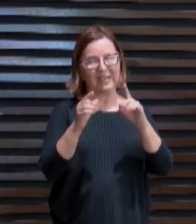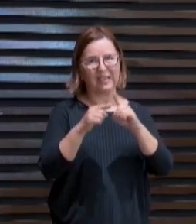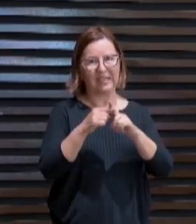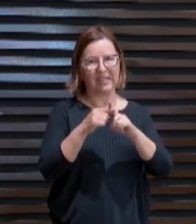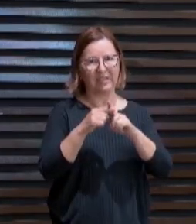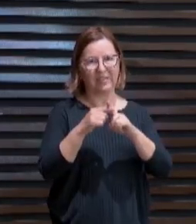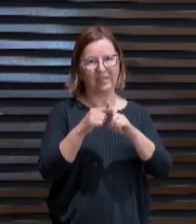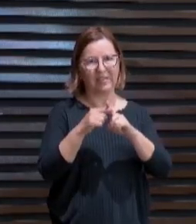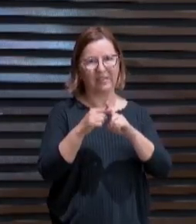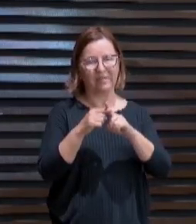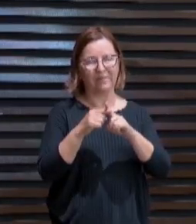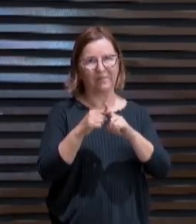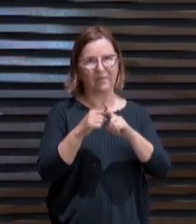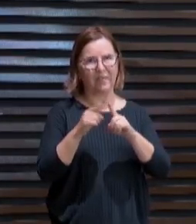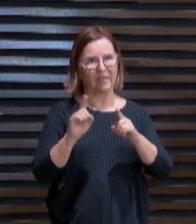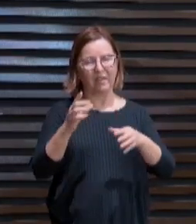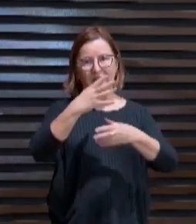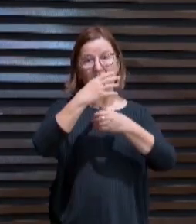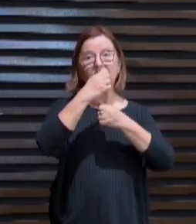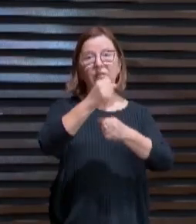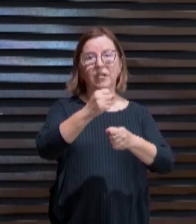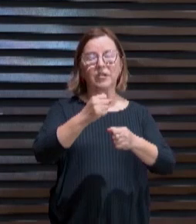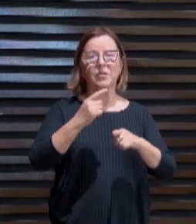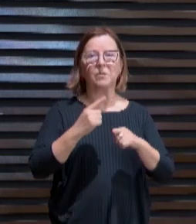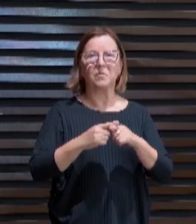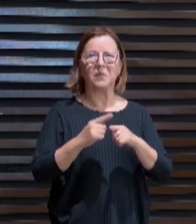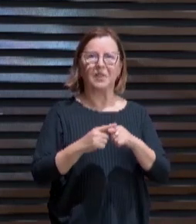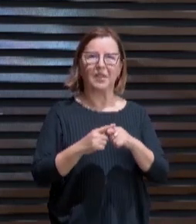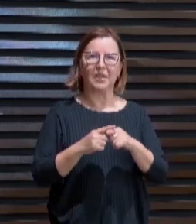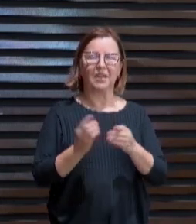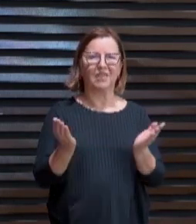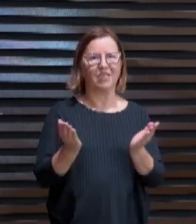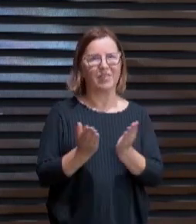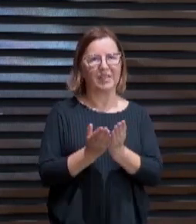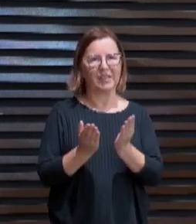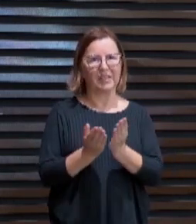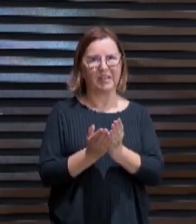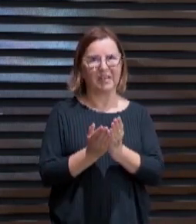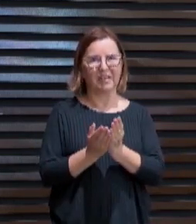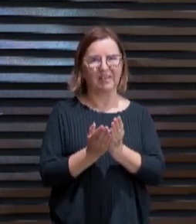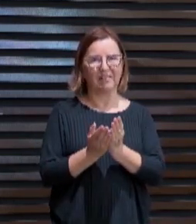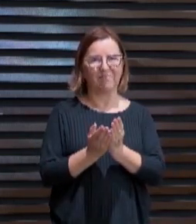não é tão forte, porque a igreja ela não está incomodando?